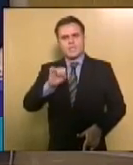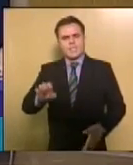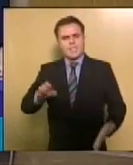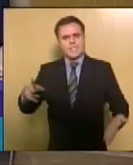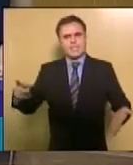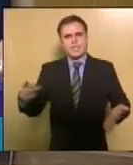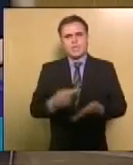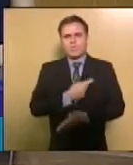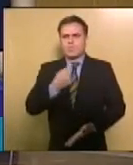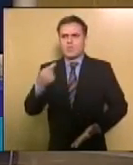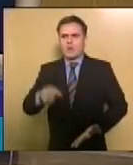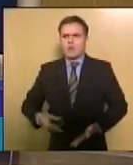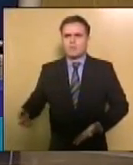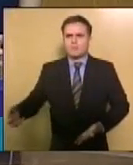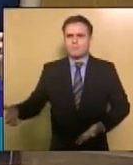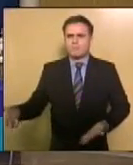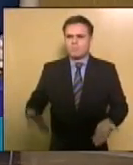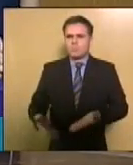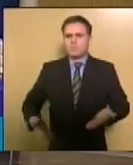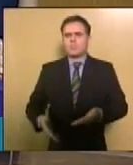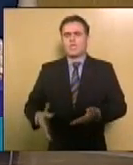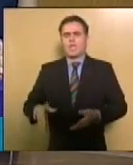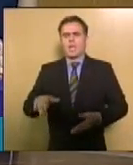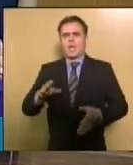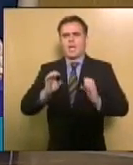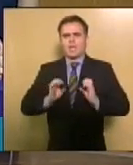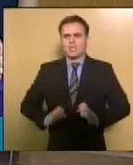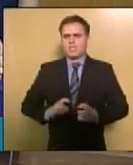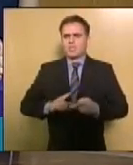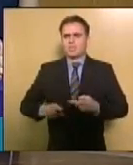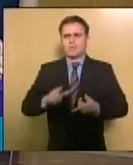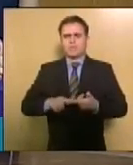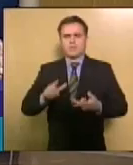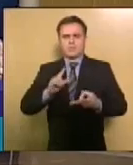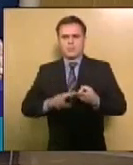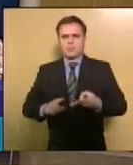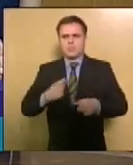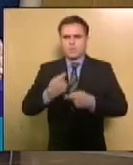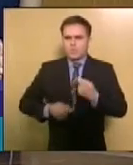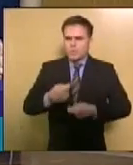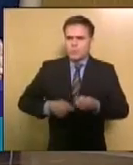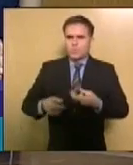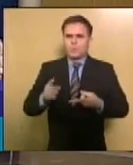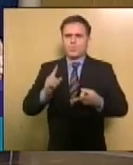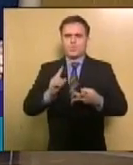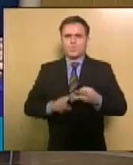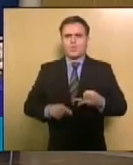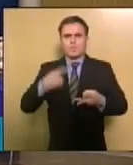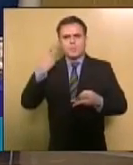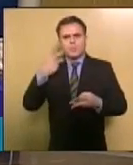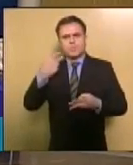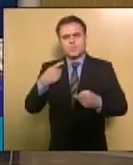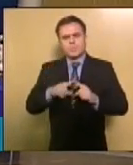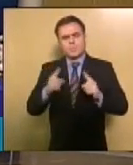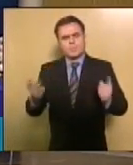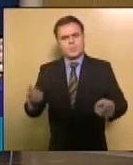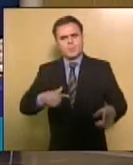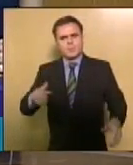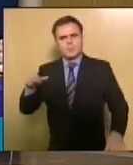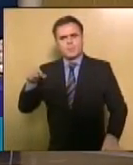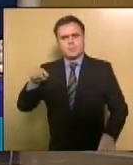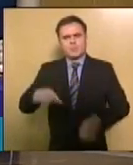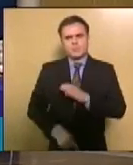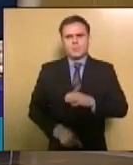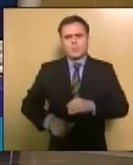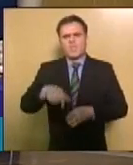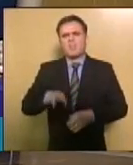tantas né é crise ética é crise econômica crise política mas existe uma crise maior de todas que eu